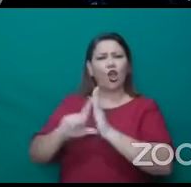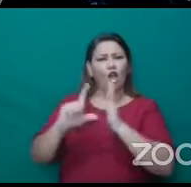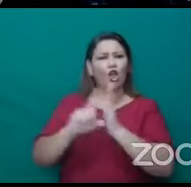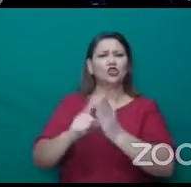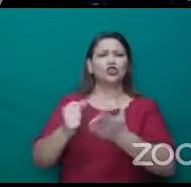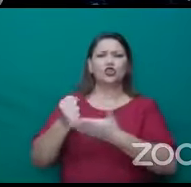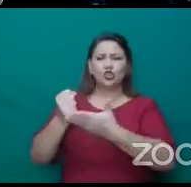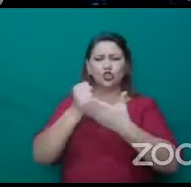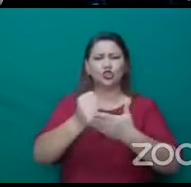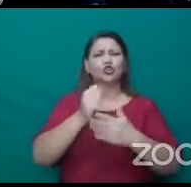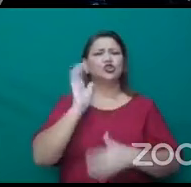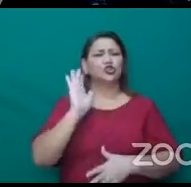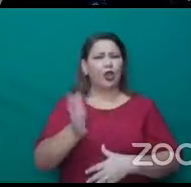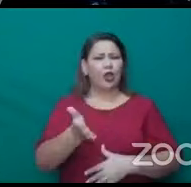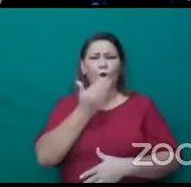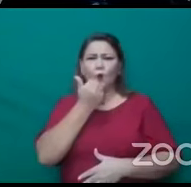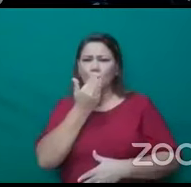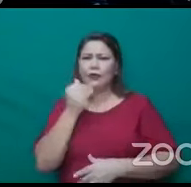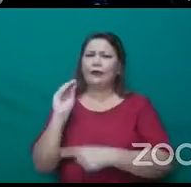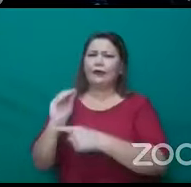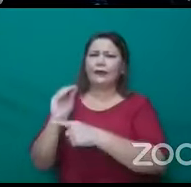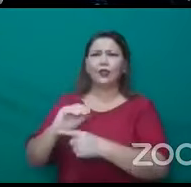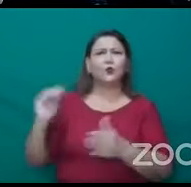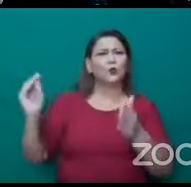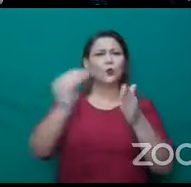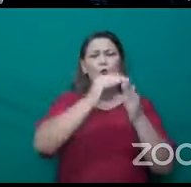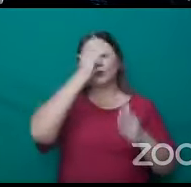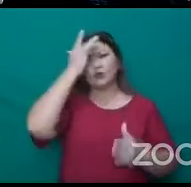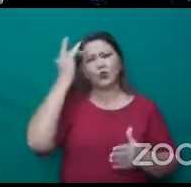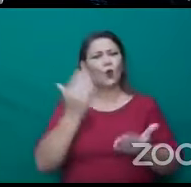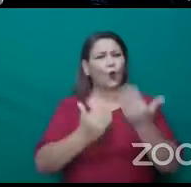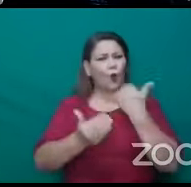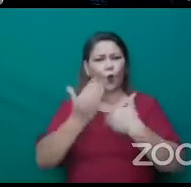suporte na comida, para alimentar toda a galera. Então, assim,